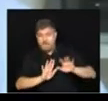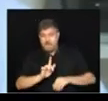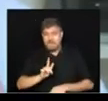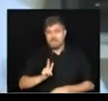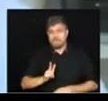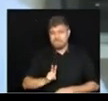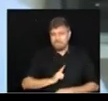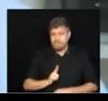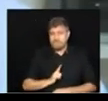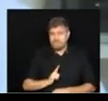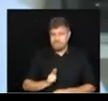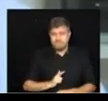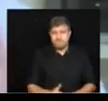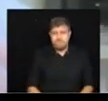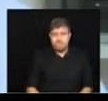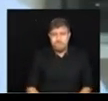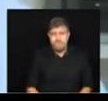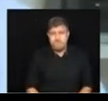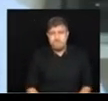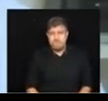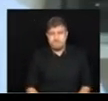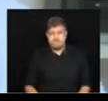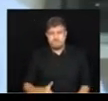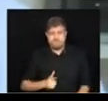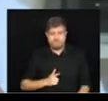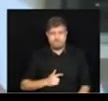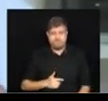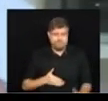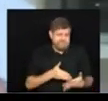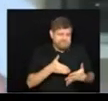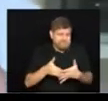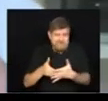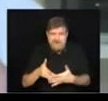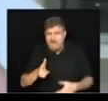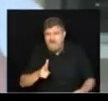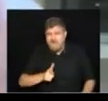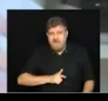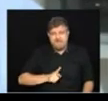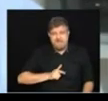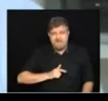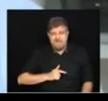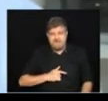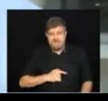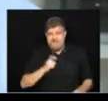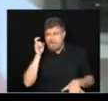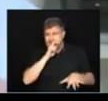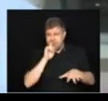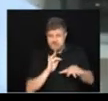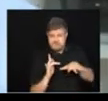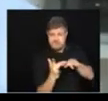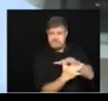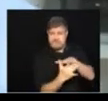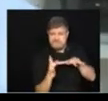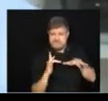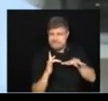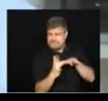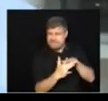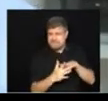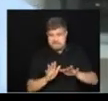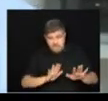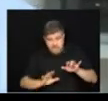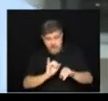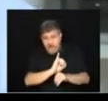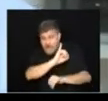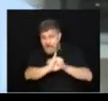questões de blogueiros, de, enfim, que fake news, uma série de coisas. Enfim, a